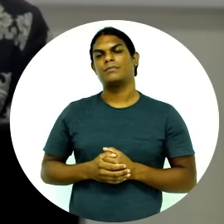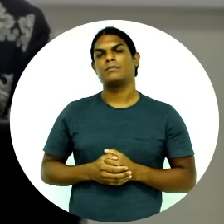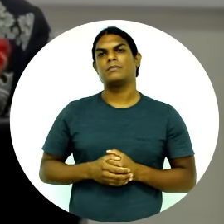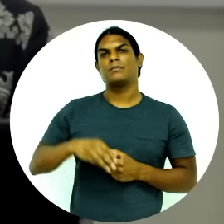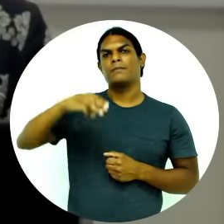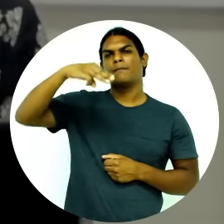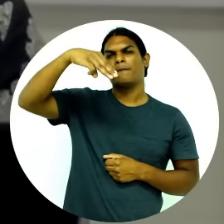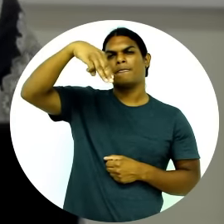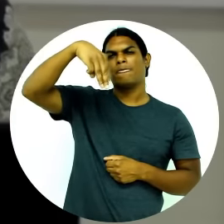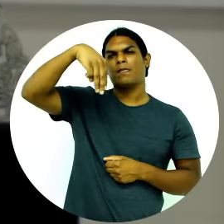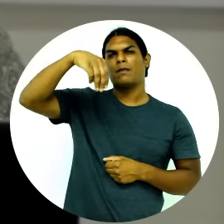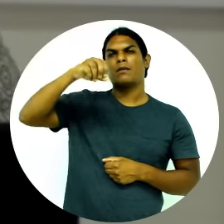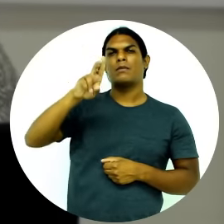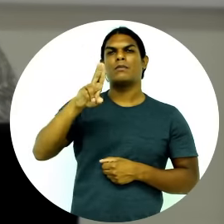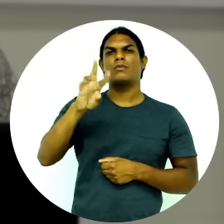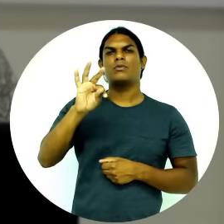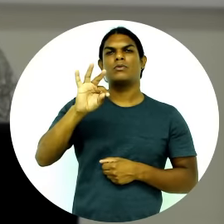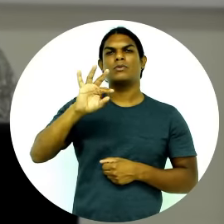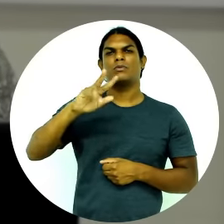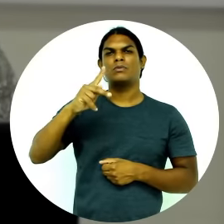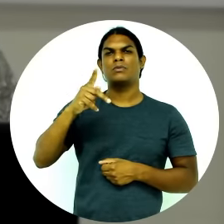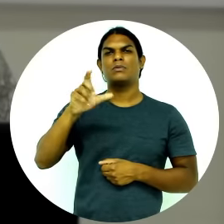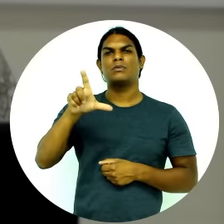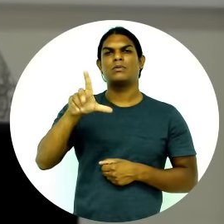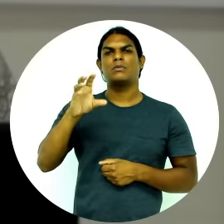importância de realizá-la de forma correta.